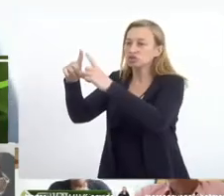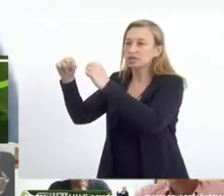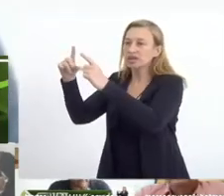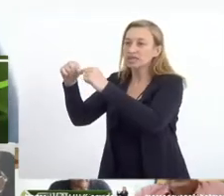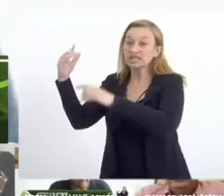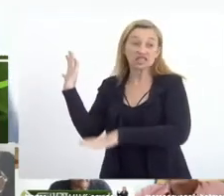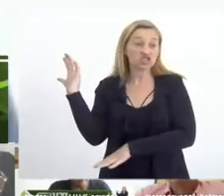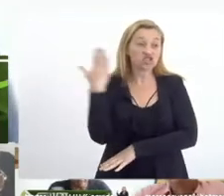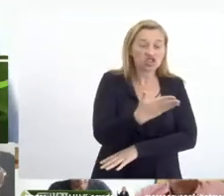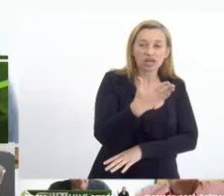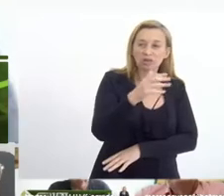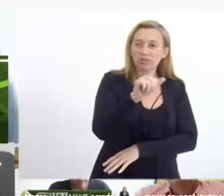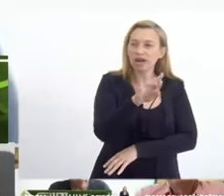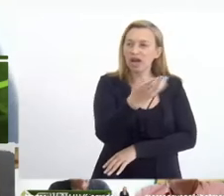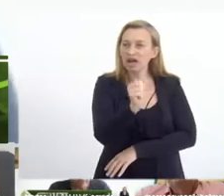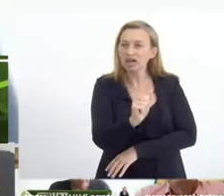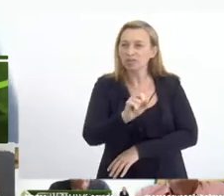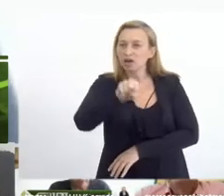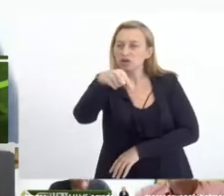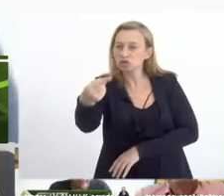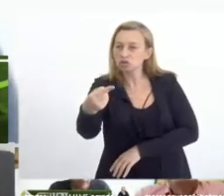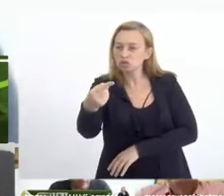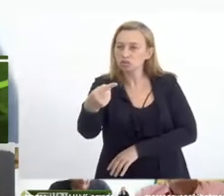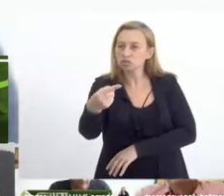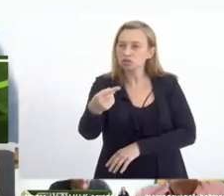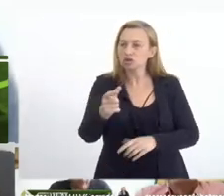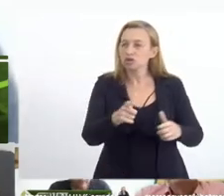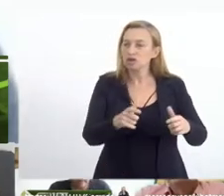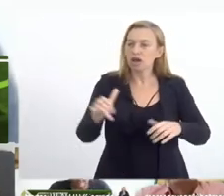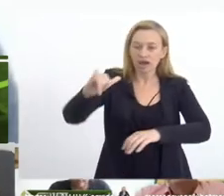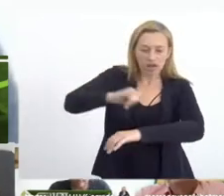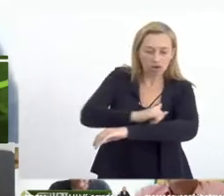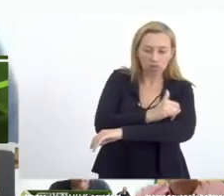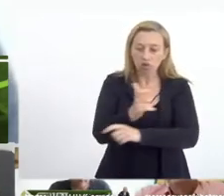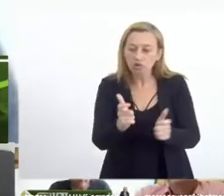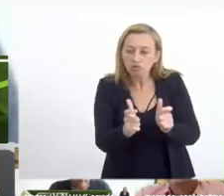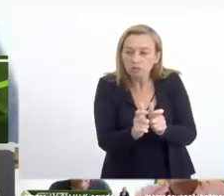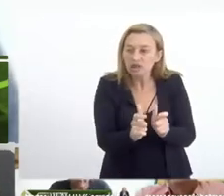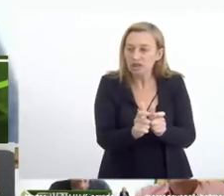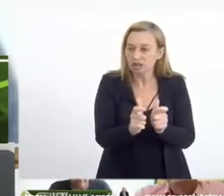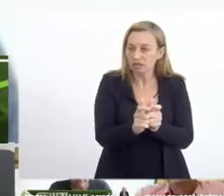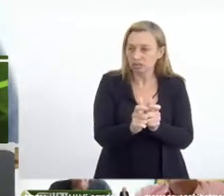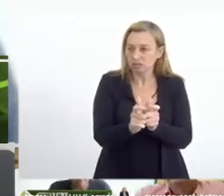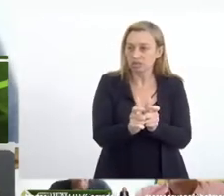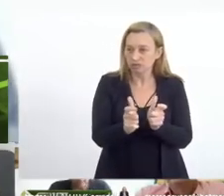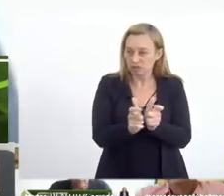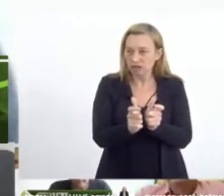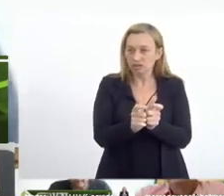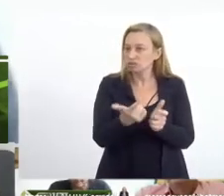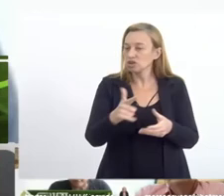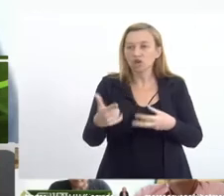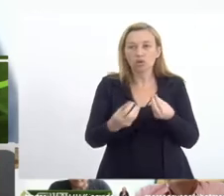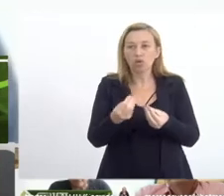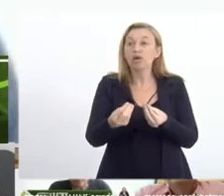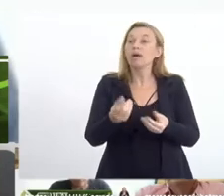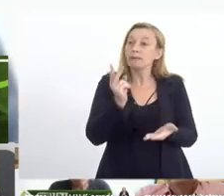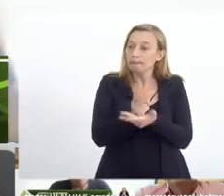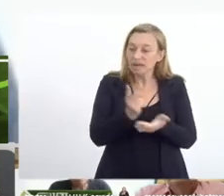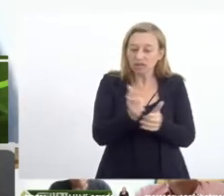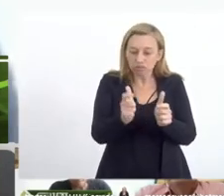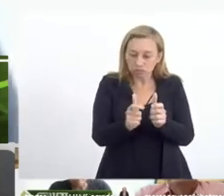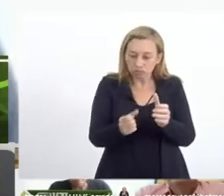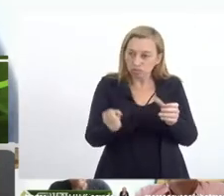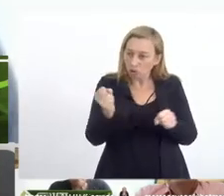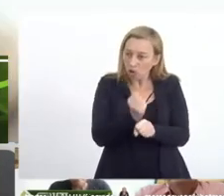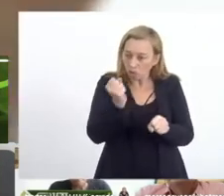para Angra e para os demais aeroportos de pequeno porte, no que tange o tamanho da pista. Mesmo com a ampliação da pista, é difícil. Então, por